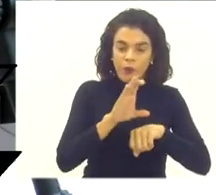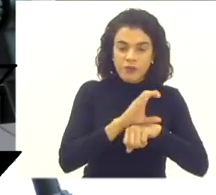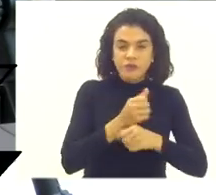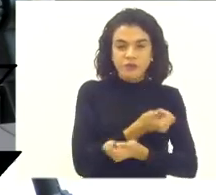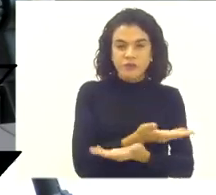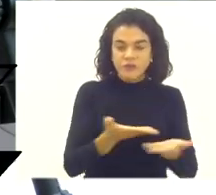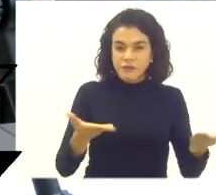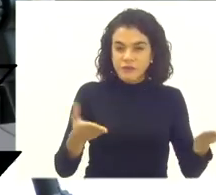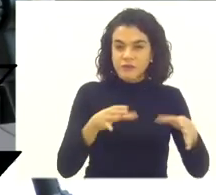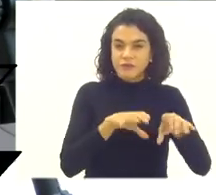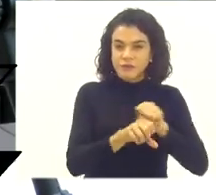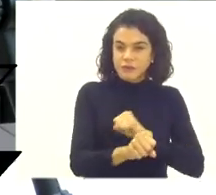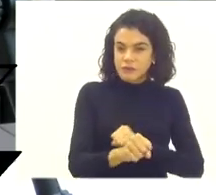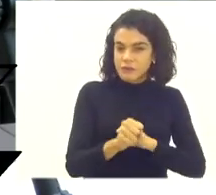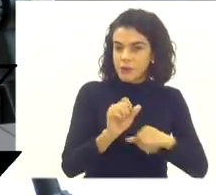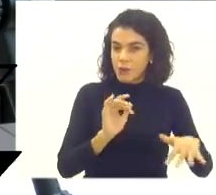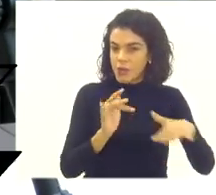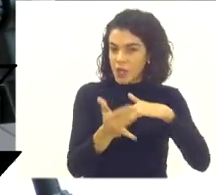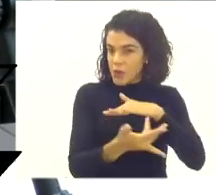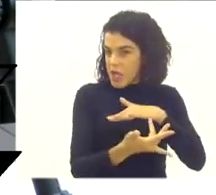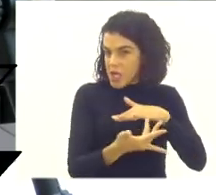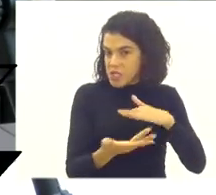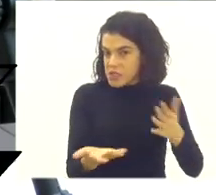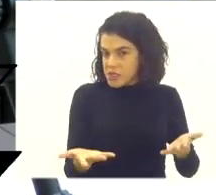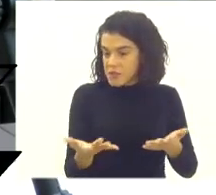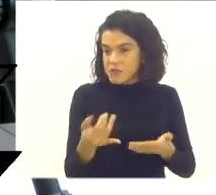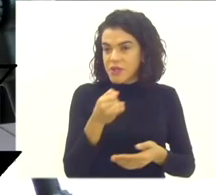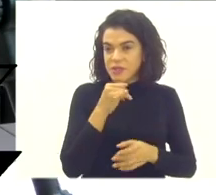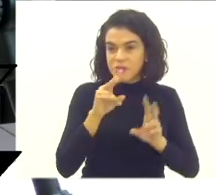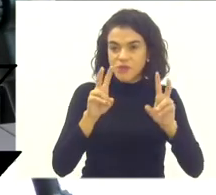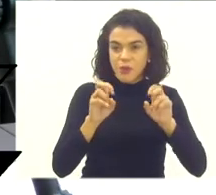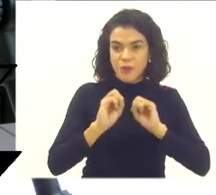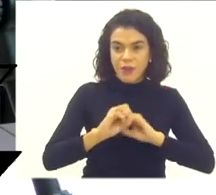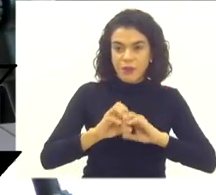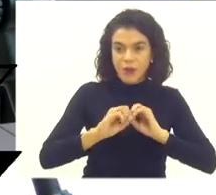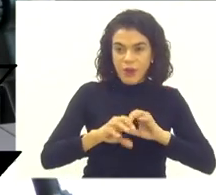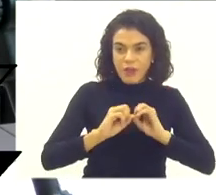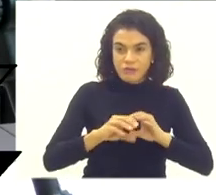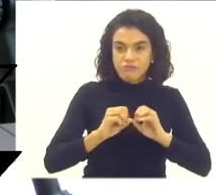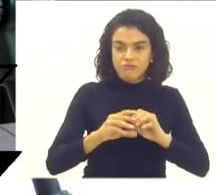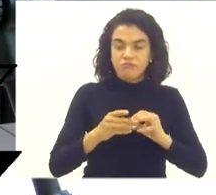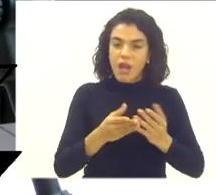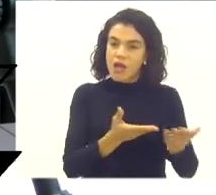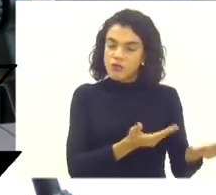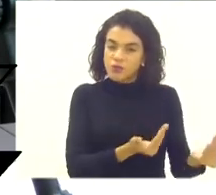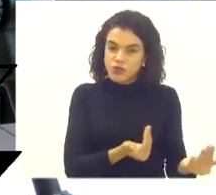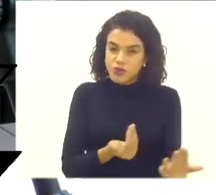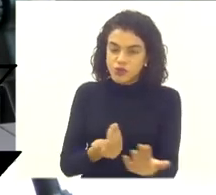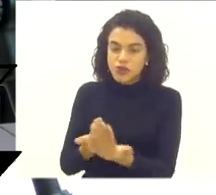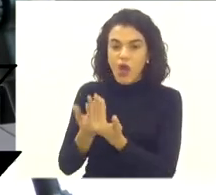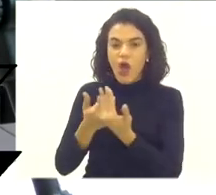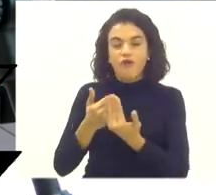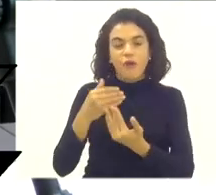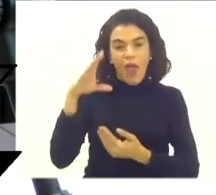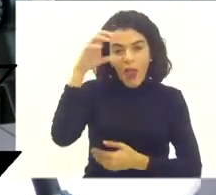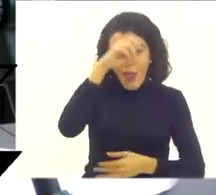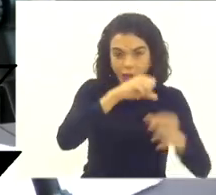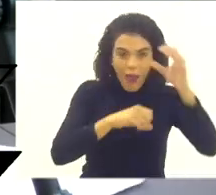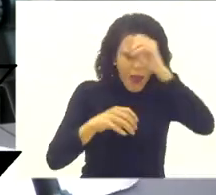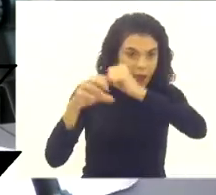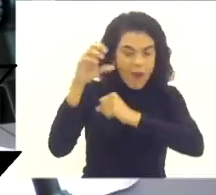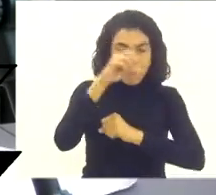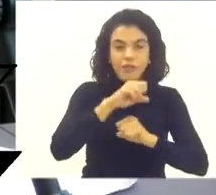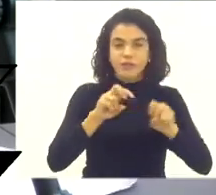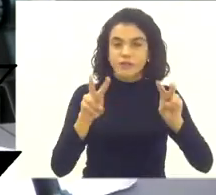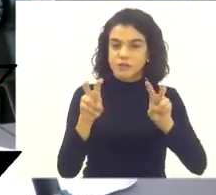tem a gente colocar numa rede pública de educação já Juventude começar a ter acesso a esse tipo de